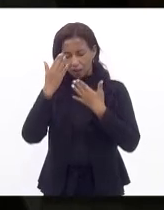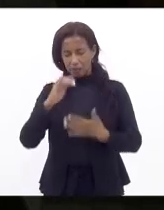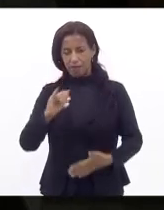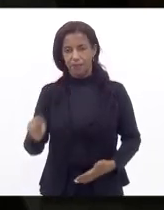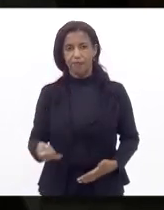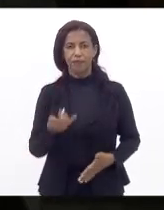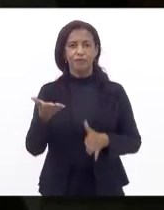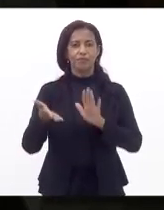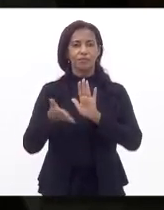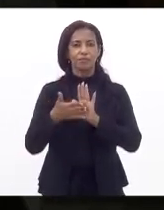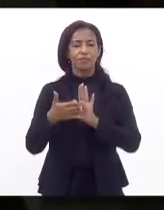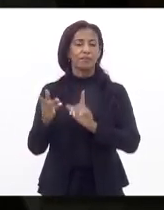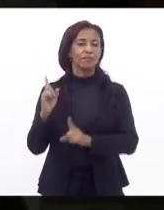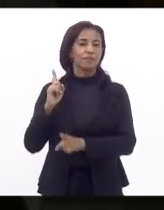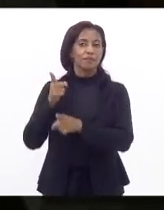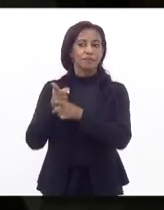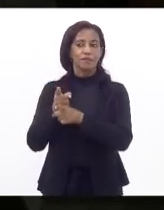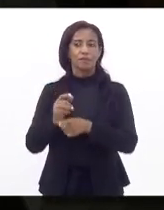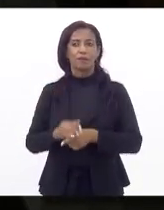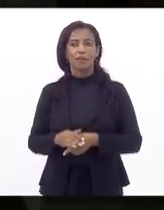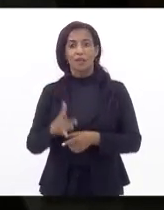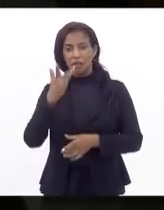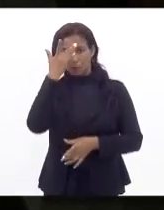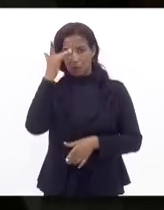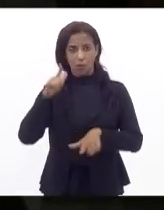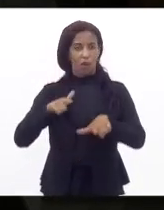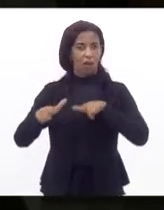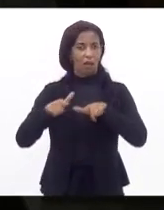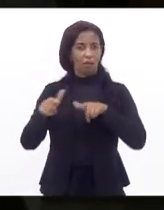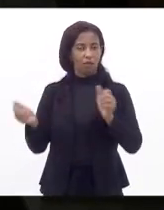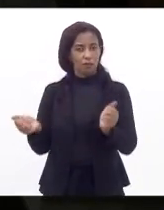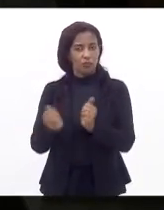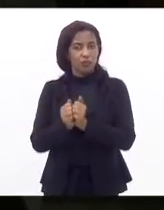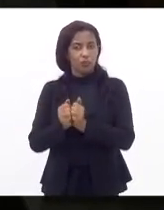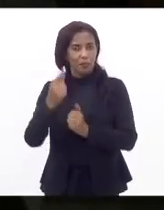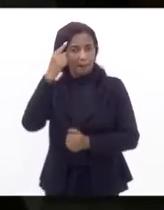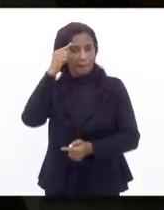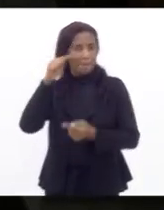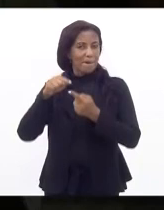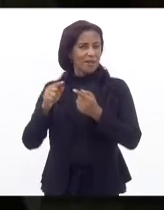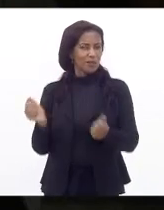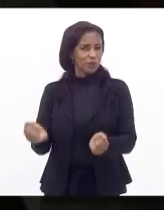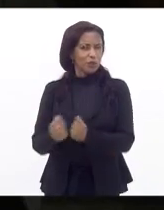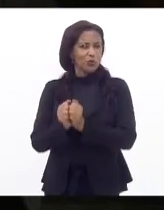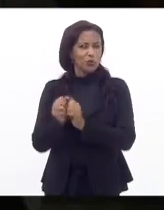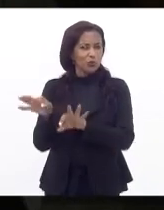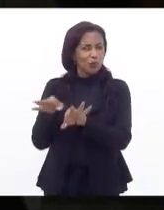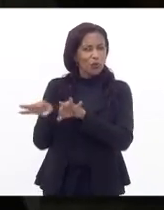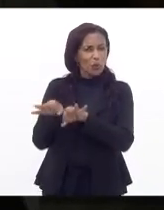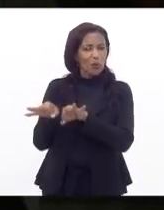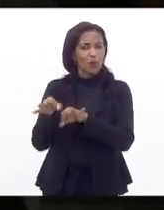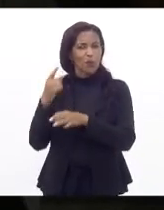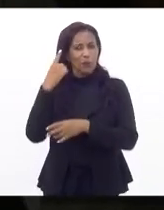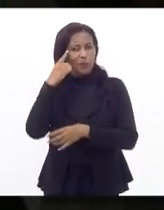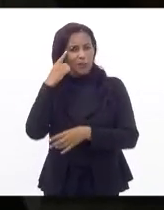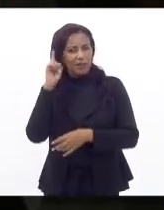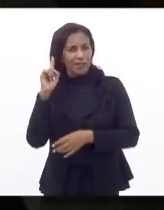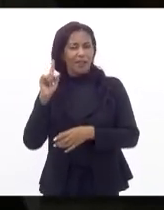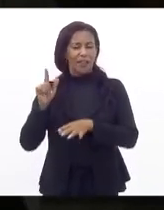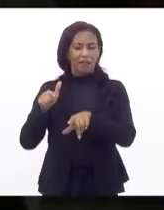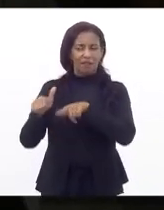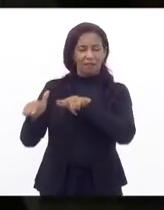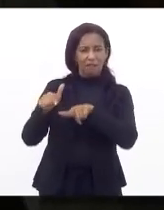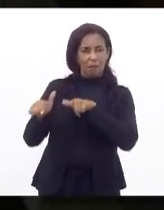de terem proporcionado esse encontro entre pessoas que trabalham juntas, né, pensam juntas de educação, formulam ideias, trabalhos,